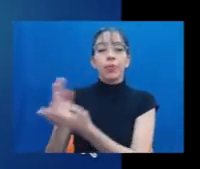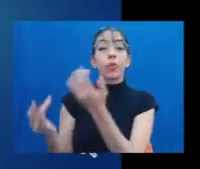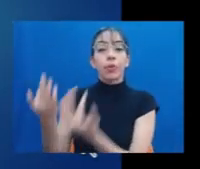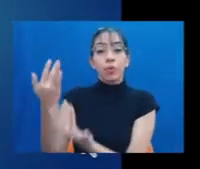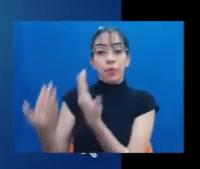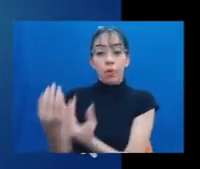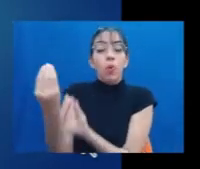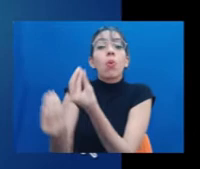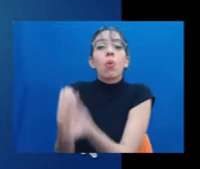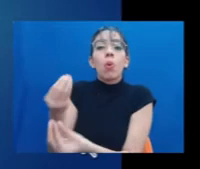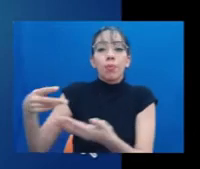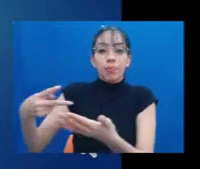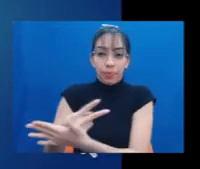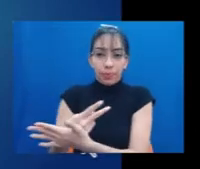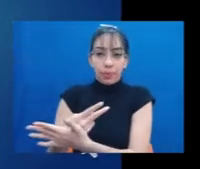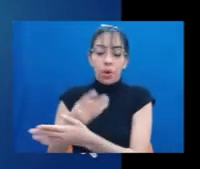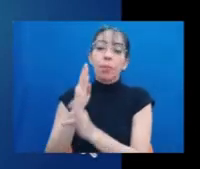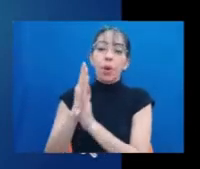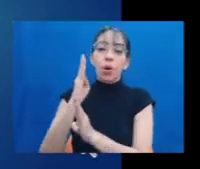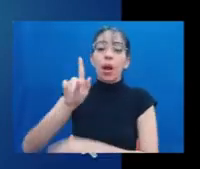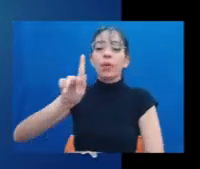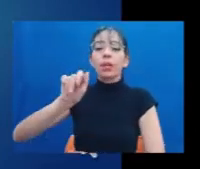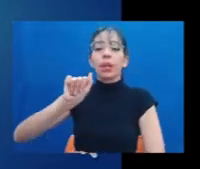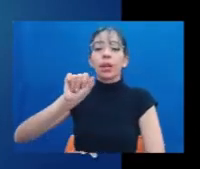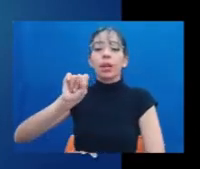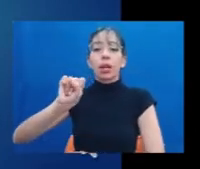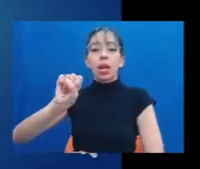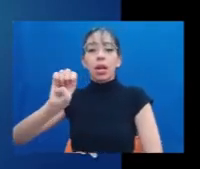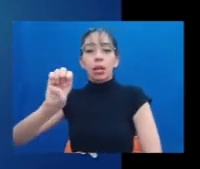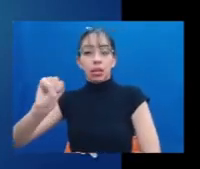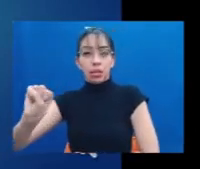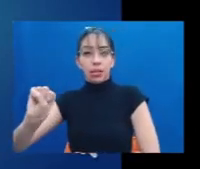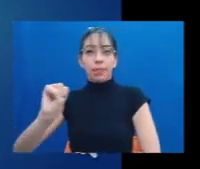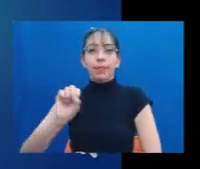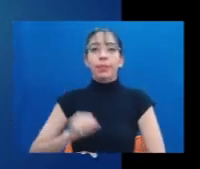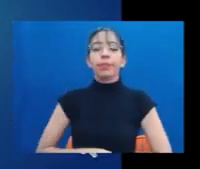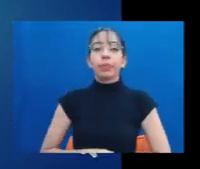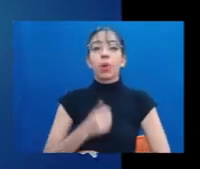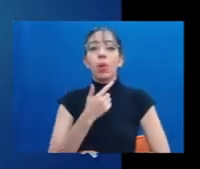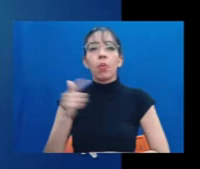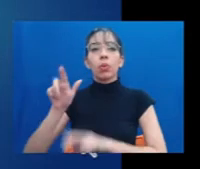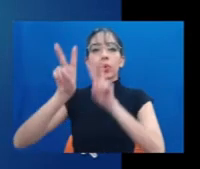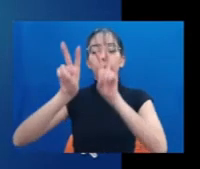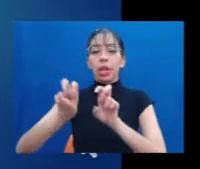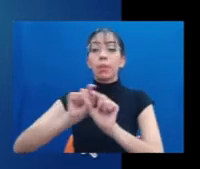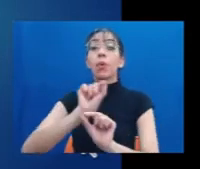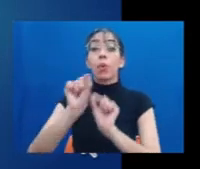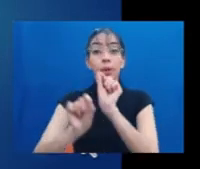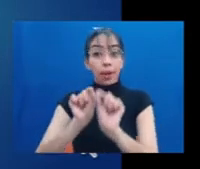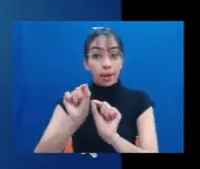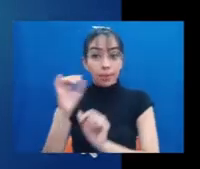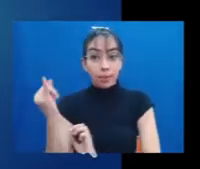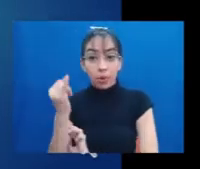desses gases, com acidente aí muito grave. Outro tema que eu quero discutir aqui com vocês é o nitrogênio líquido, porque ele é um